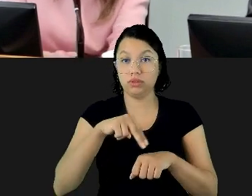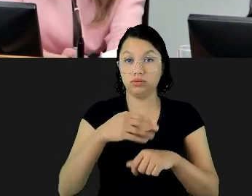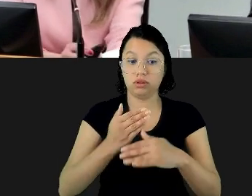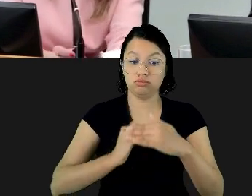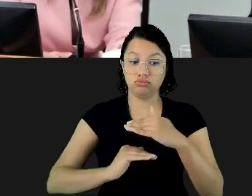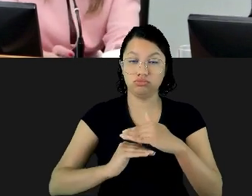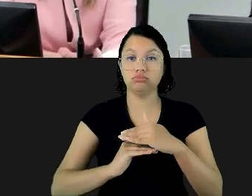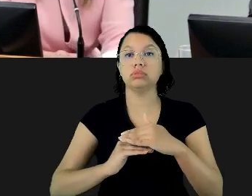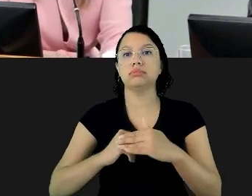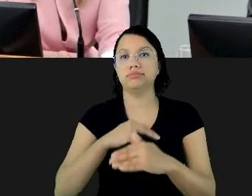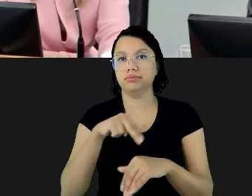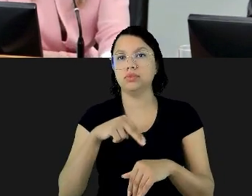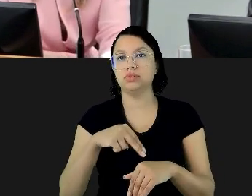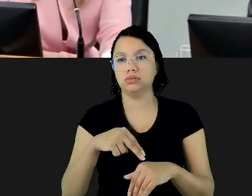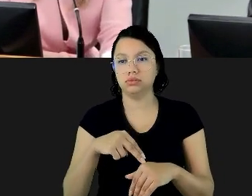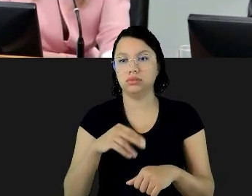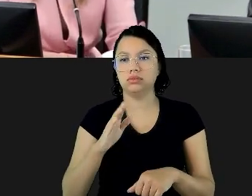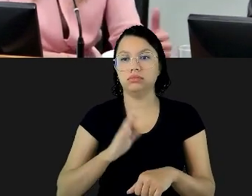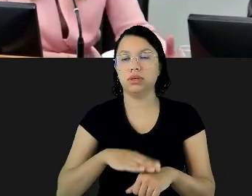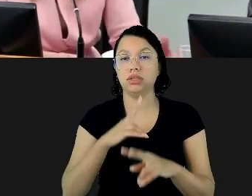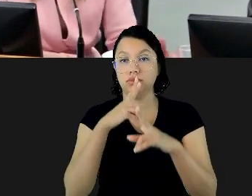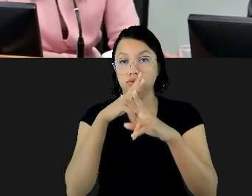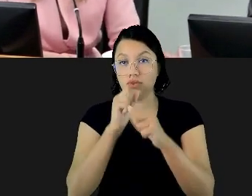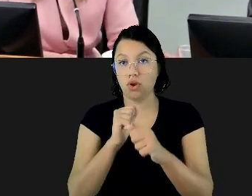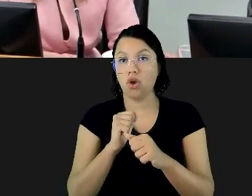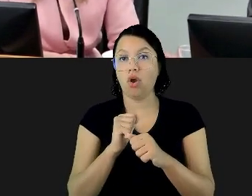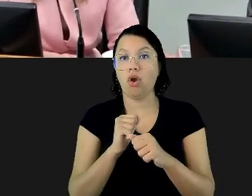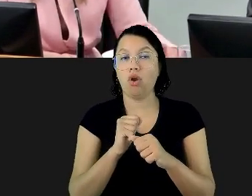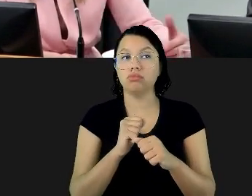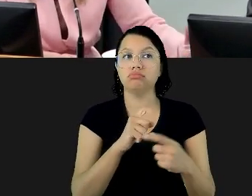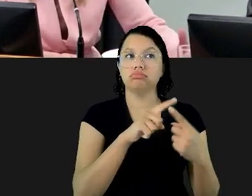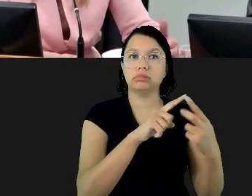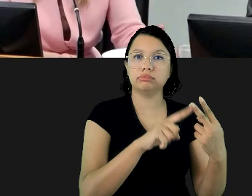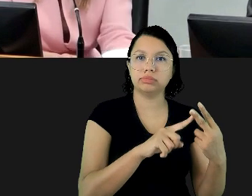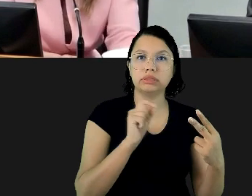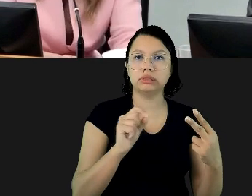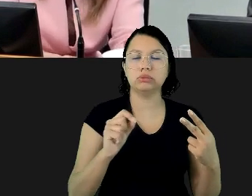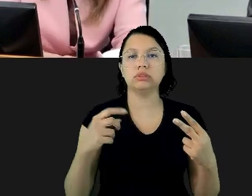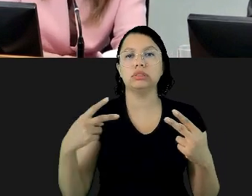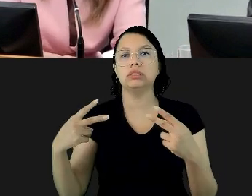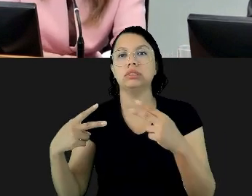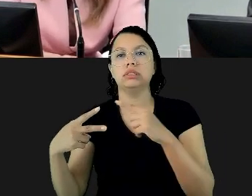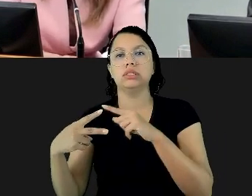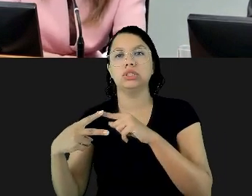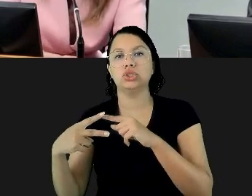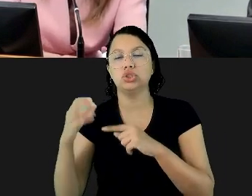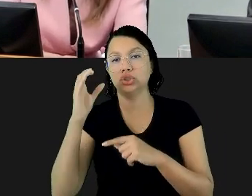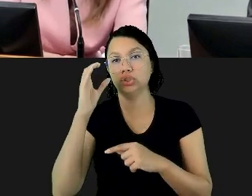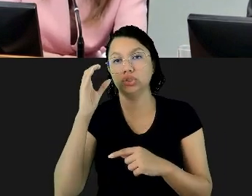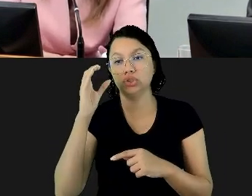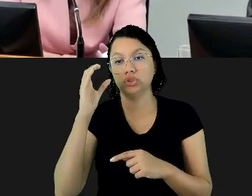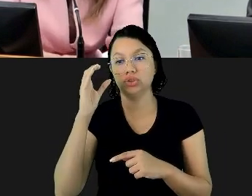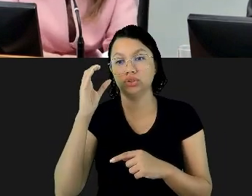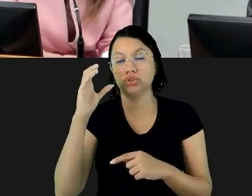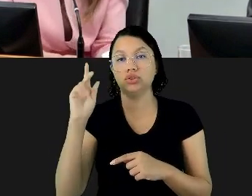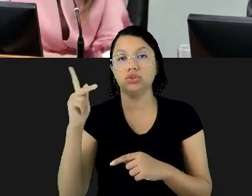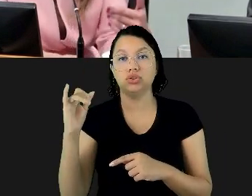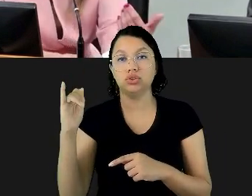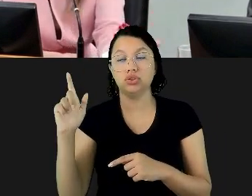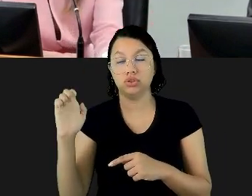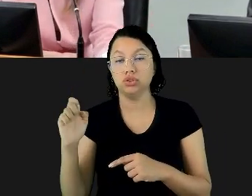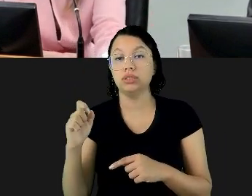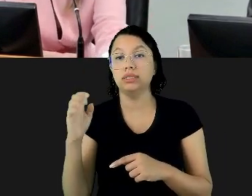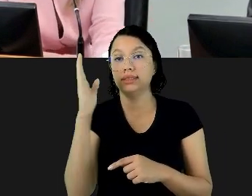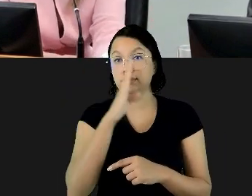Paraguai do que no Chile e Brasil. É até uma fala do secretário Jaime, essa semana eu dialogando com ele, ele falou, Ana, a gente precisa